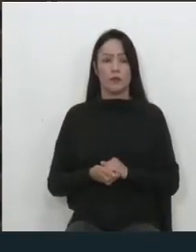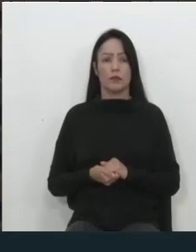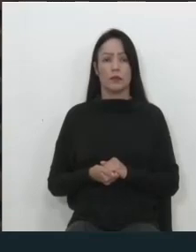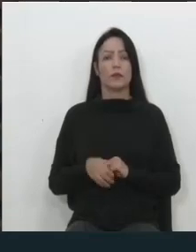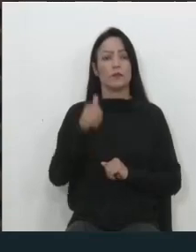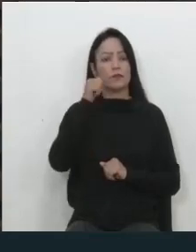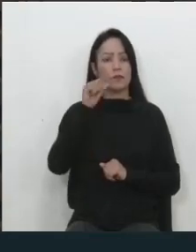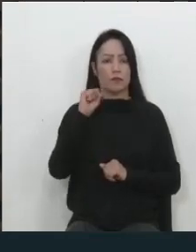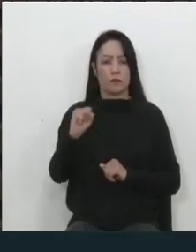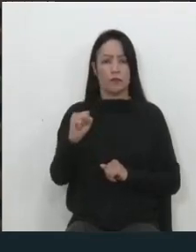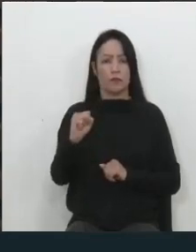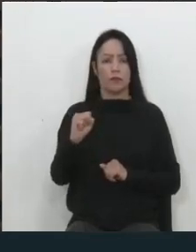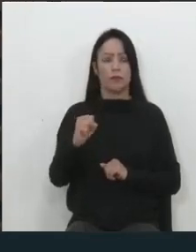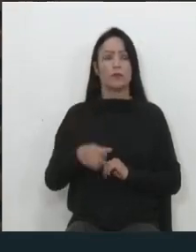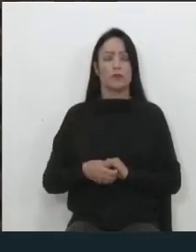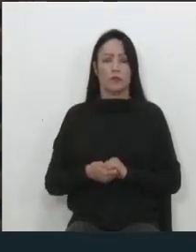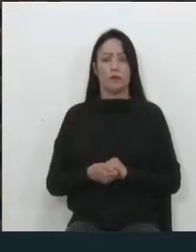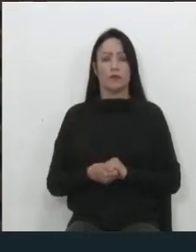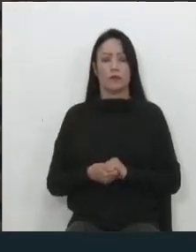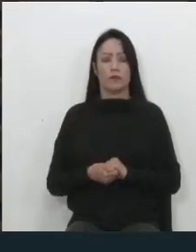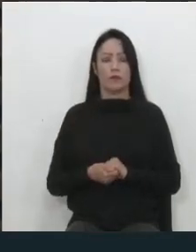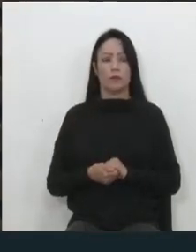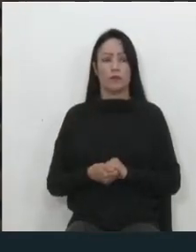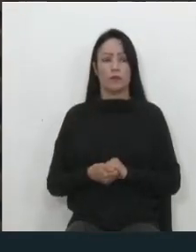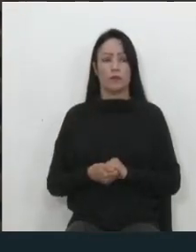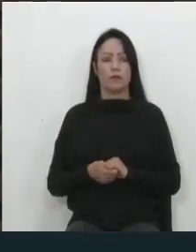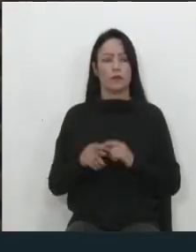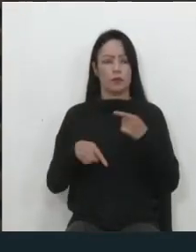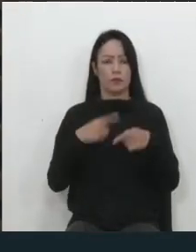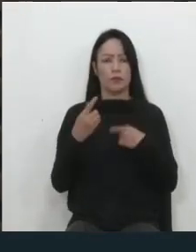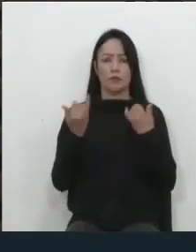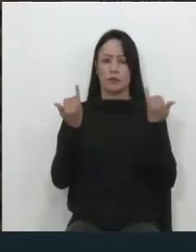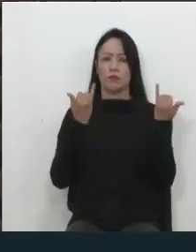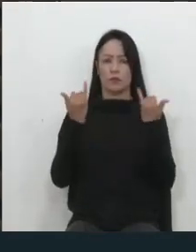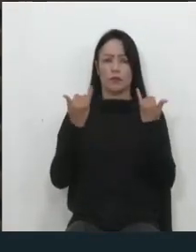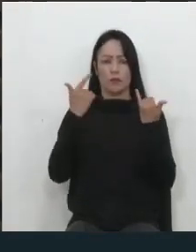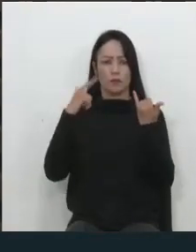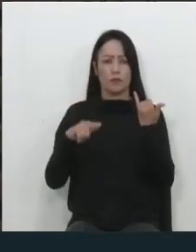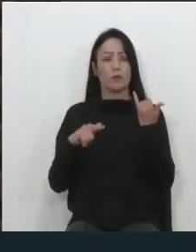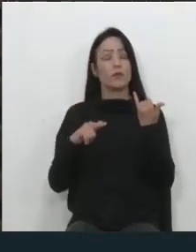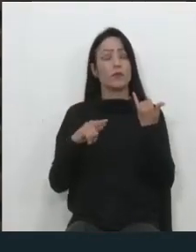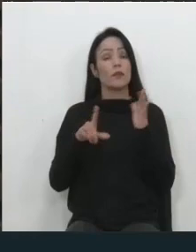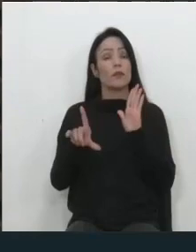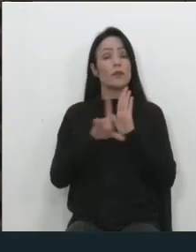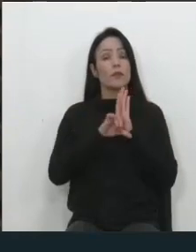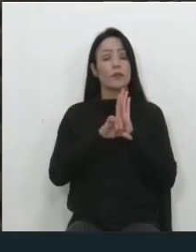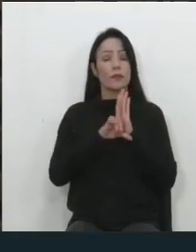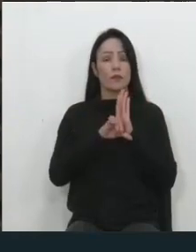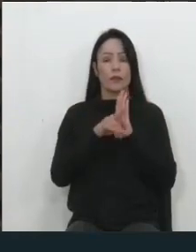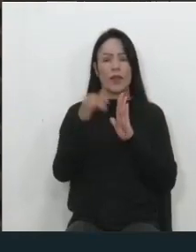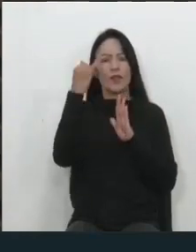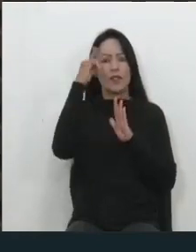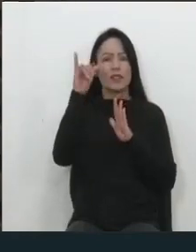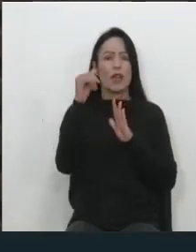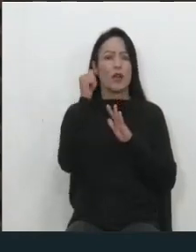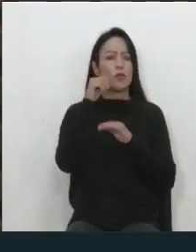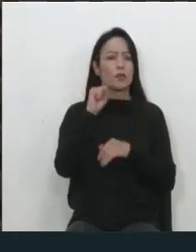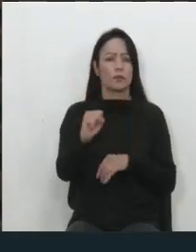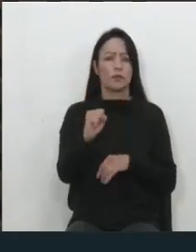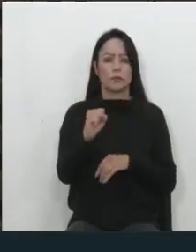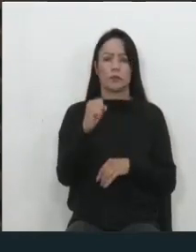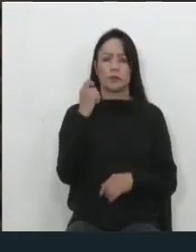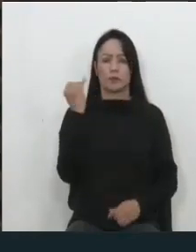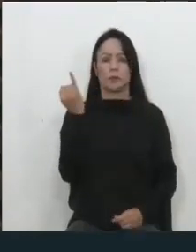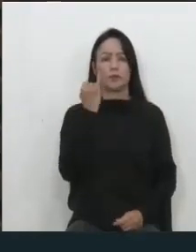feminicídio. Isso nós teremos informações. Por isso, a lei de combate ao feminicídio é tão